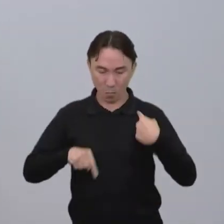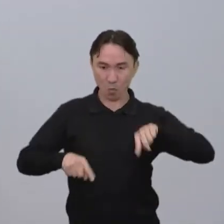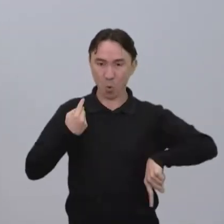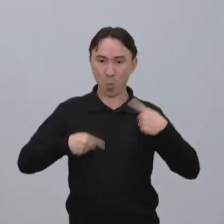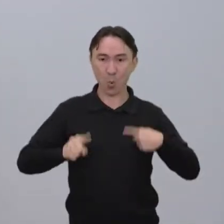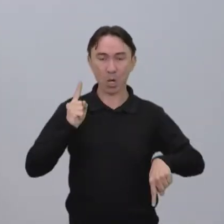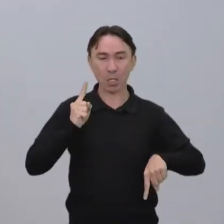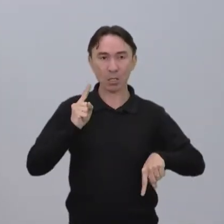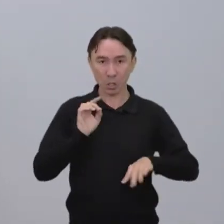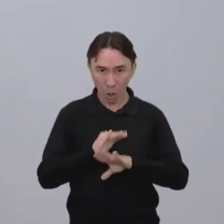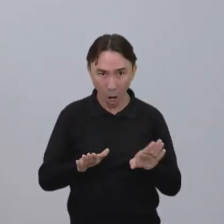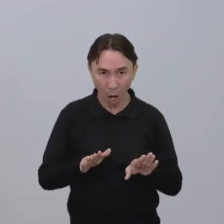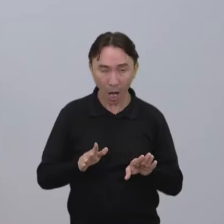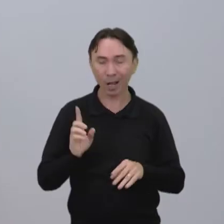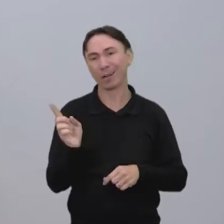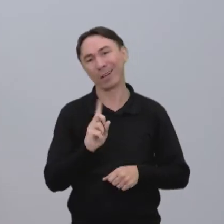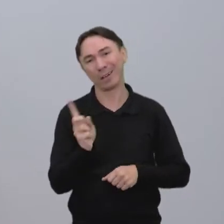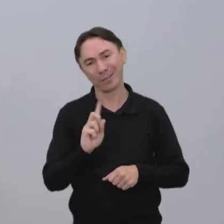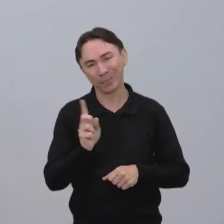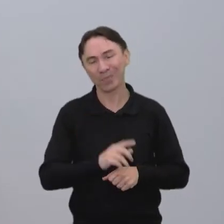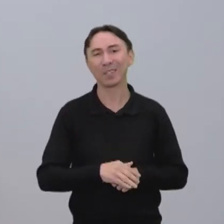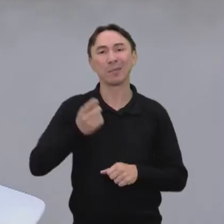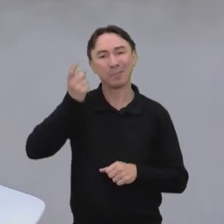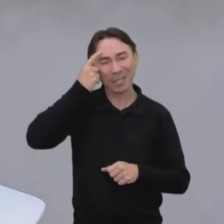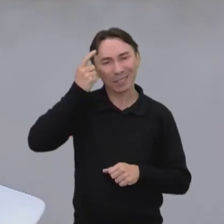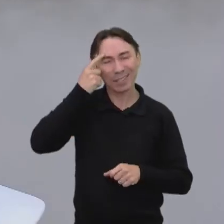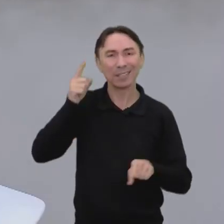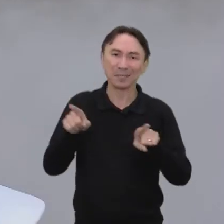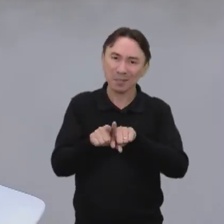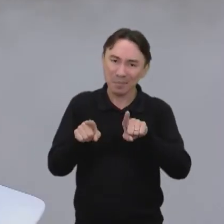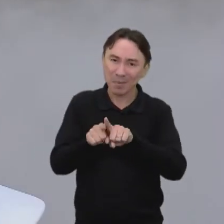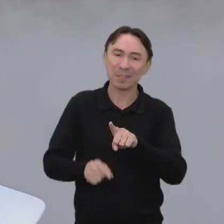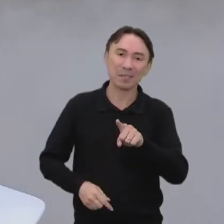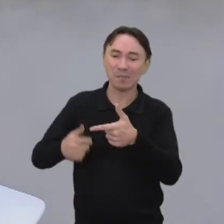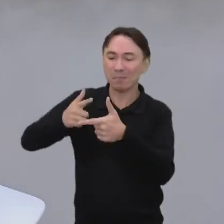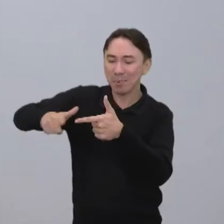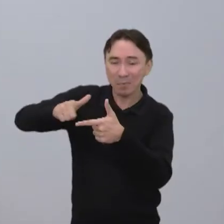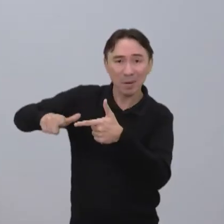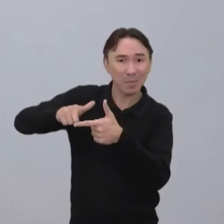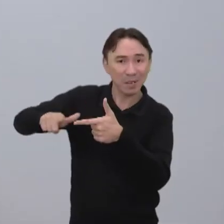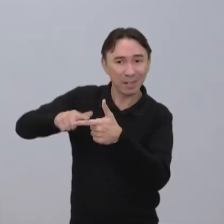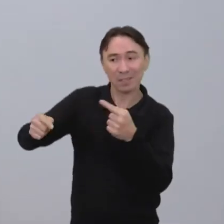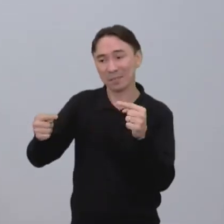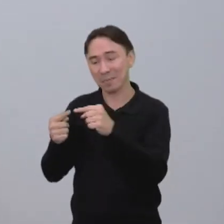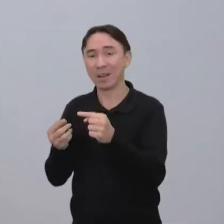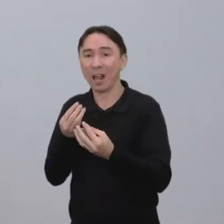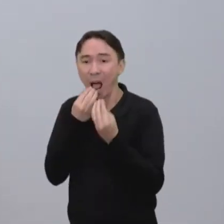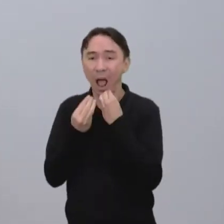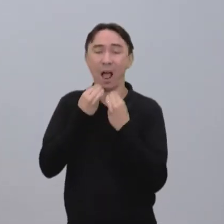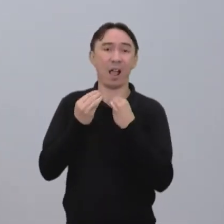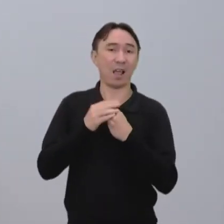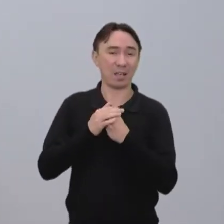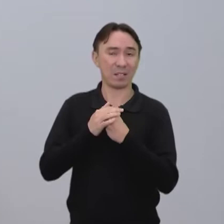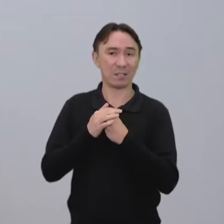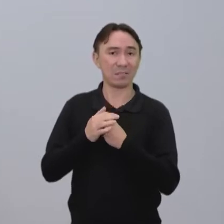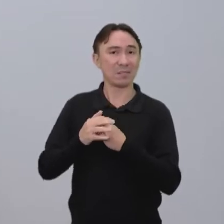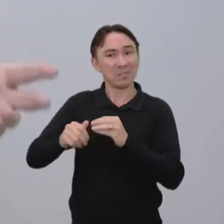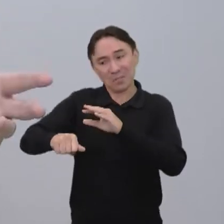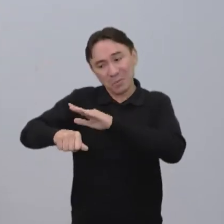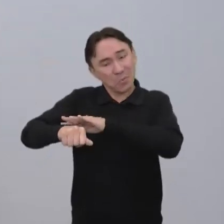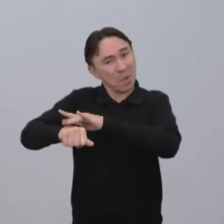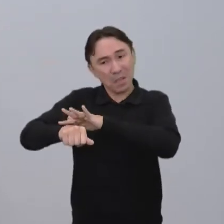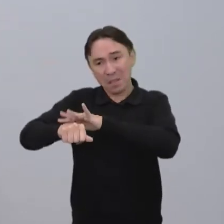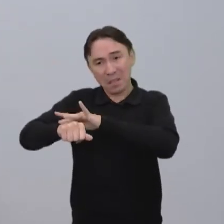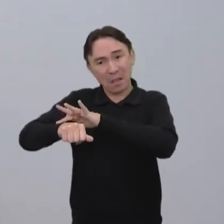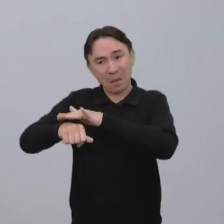para a gente pensar especialmente os transtornos alimentares, né? Como toda e qualquer outra doença, os transtornos alimentares,